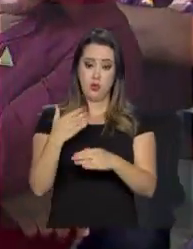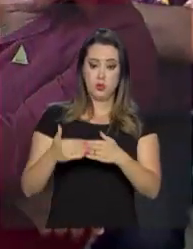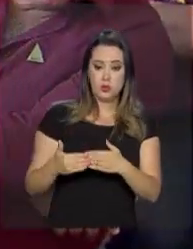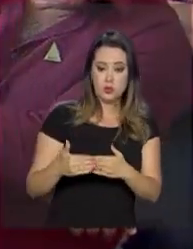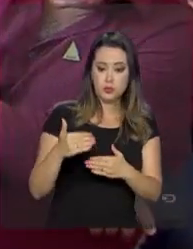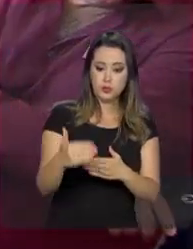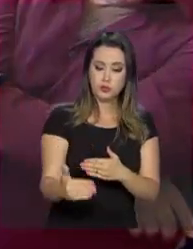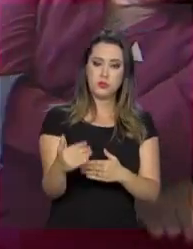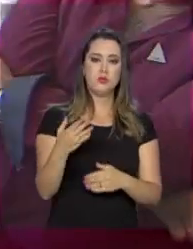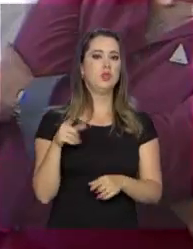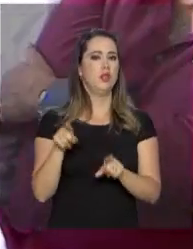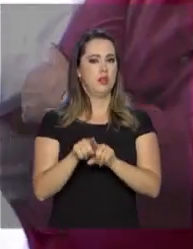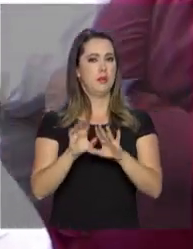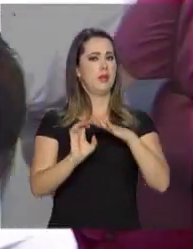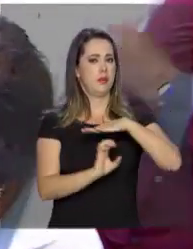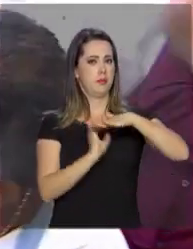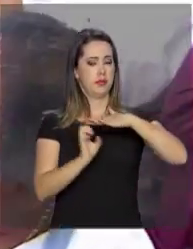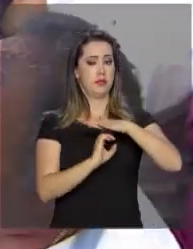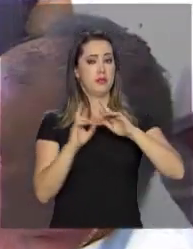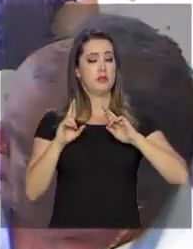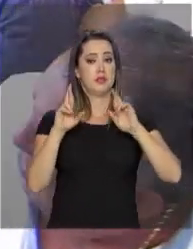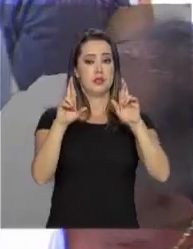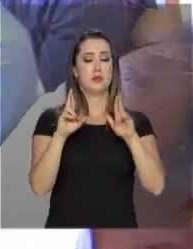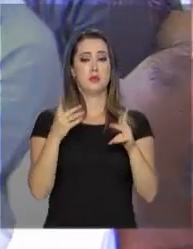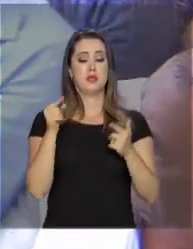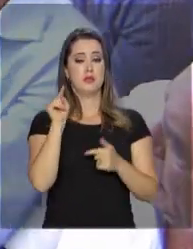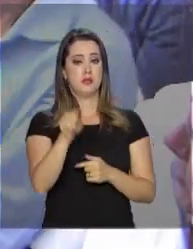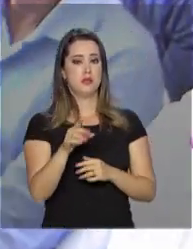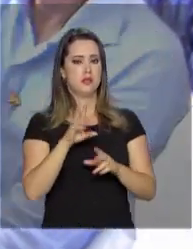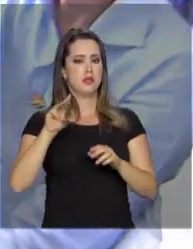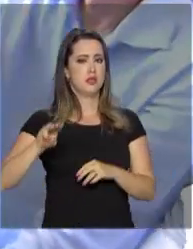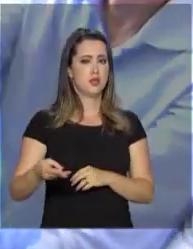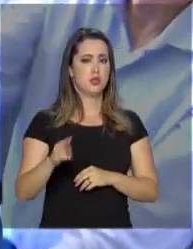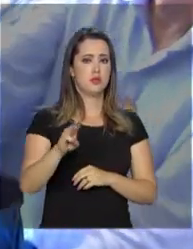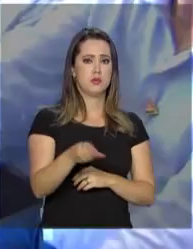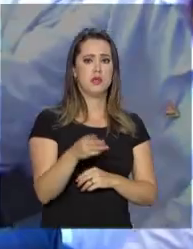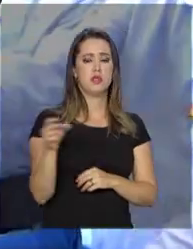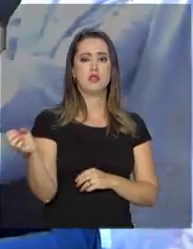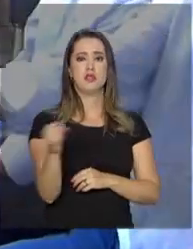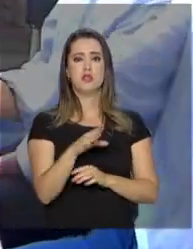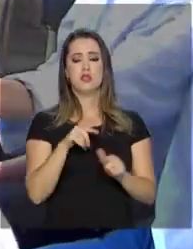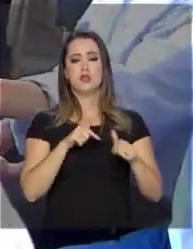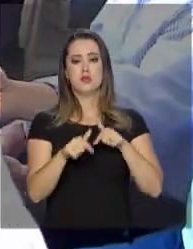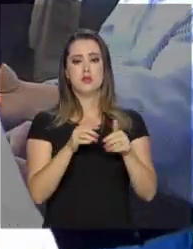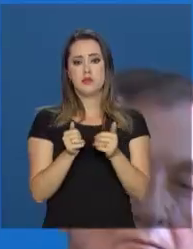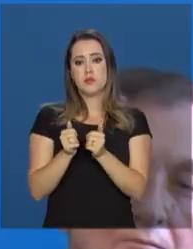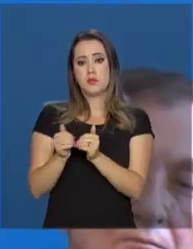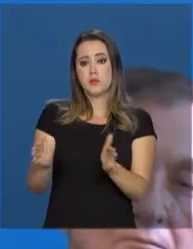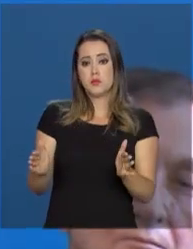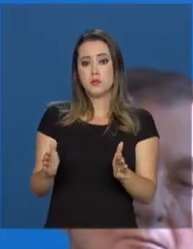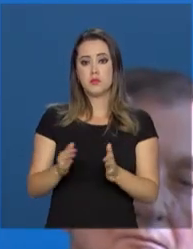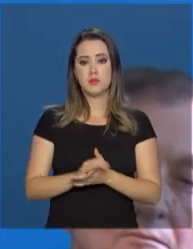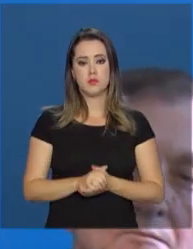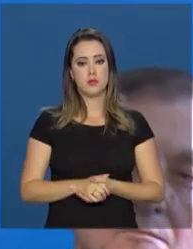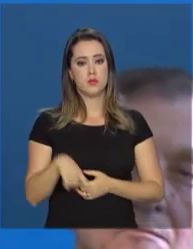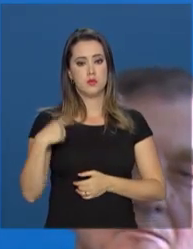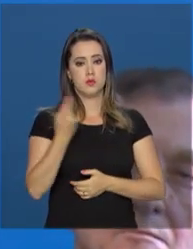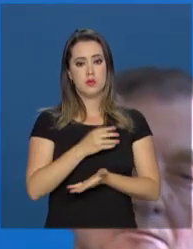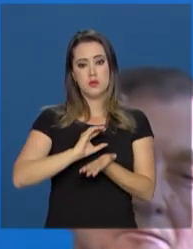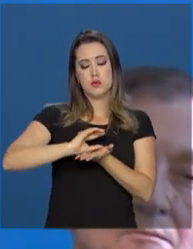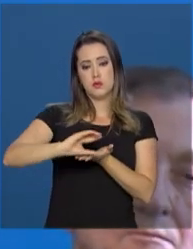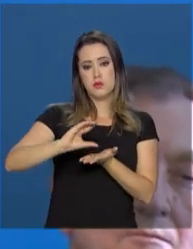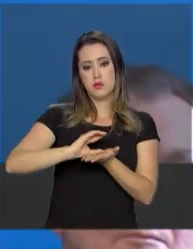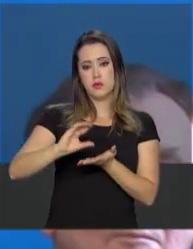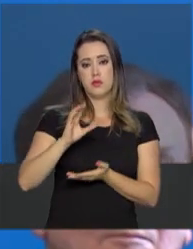serão contempladas empresas e a expectativa é que milhares de novos empregos sejam abertos. Vamos investir